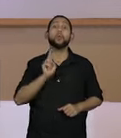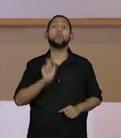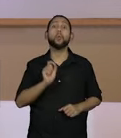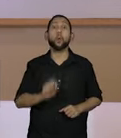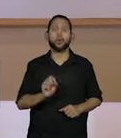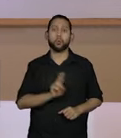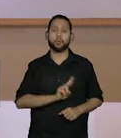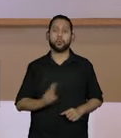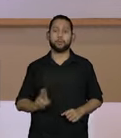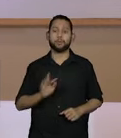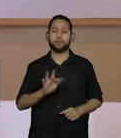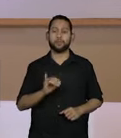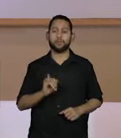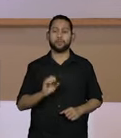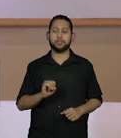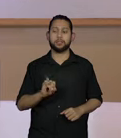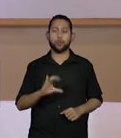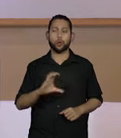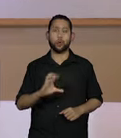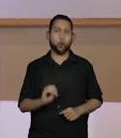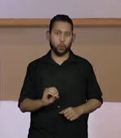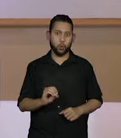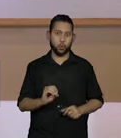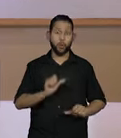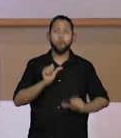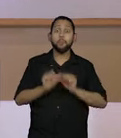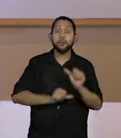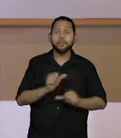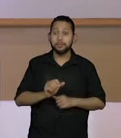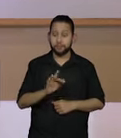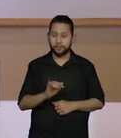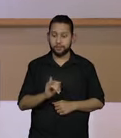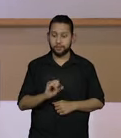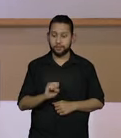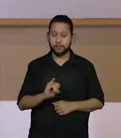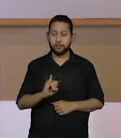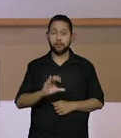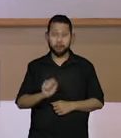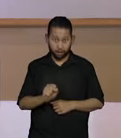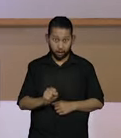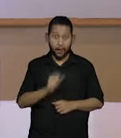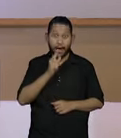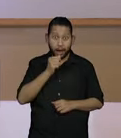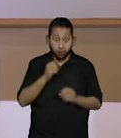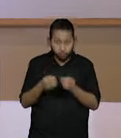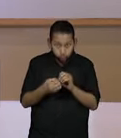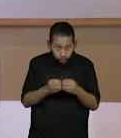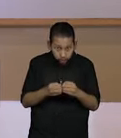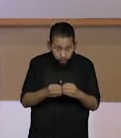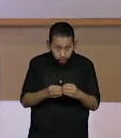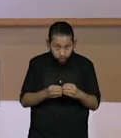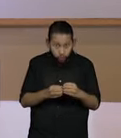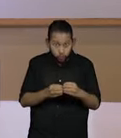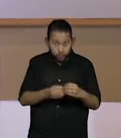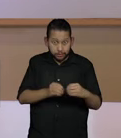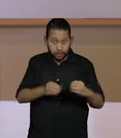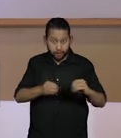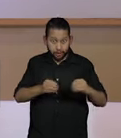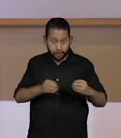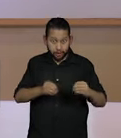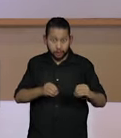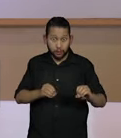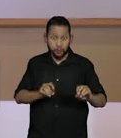fenômeno físico ou uma transformação física. Esta segunda, a gente já percebe que